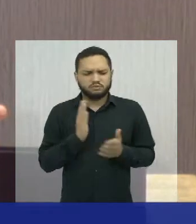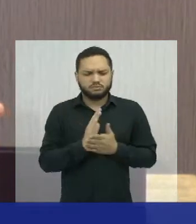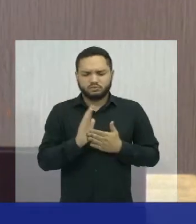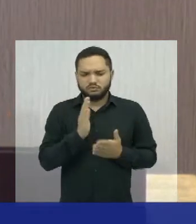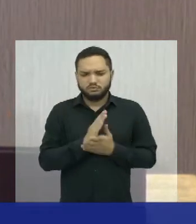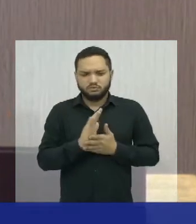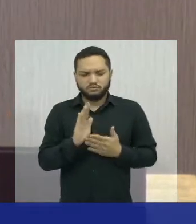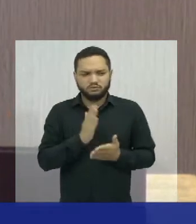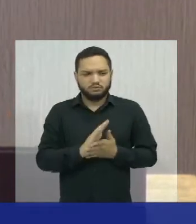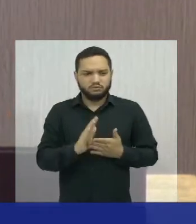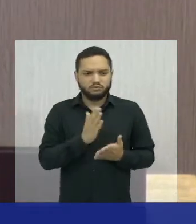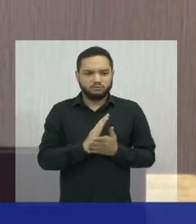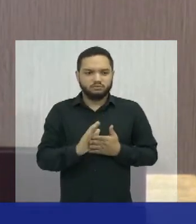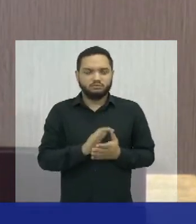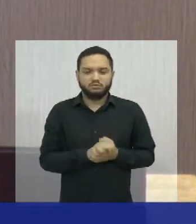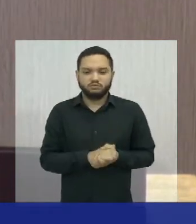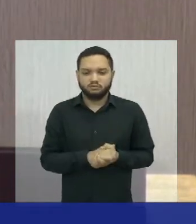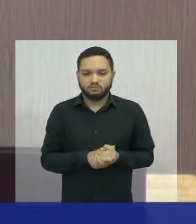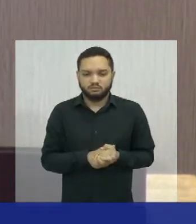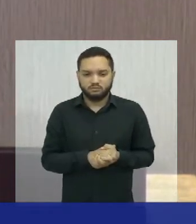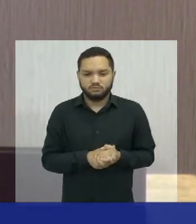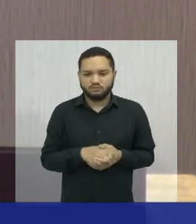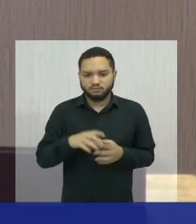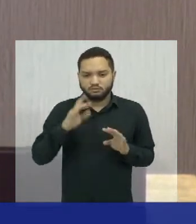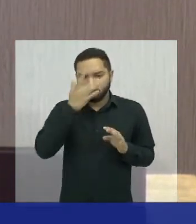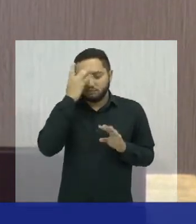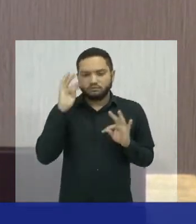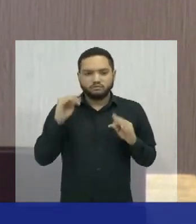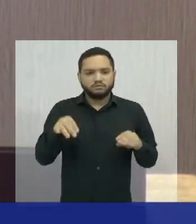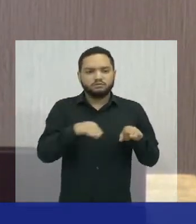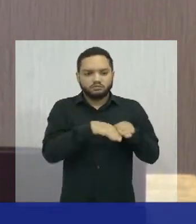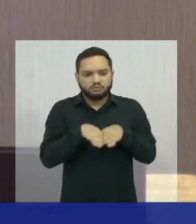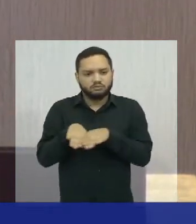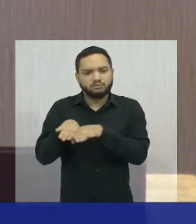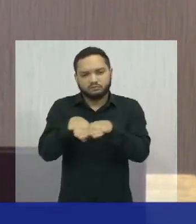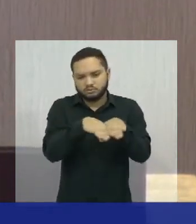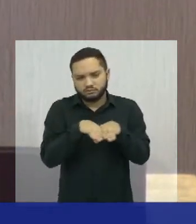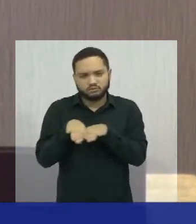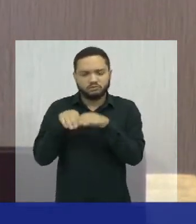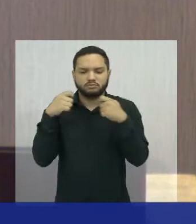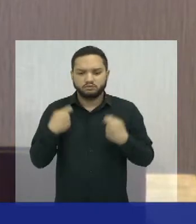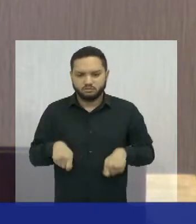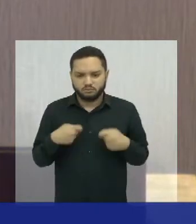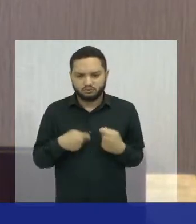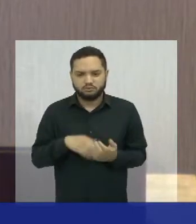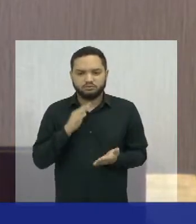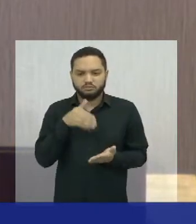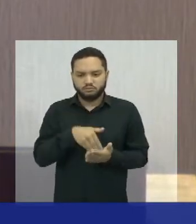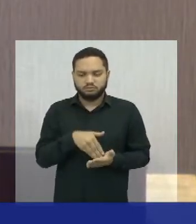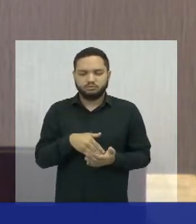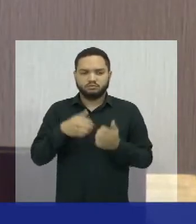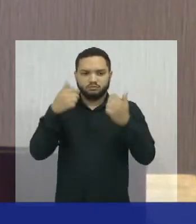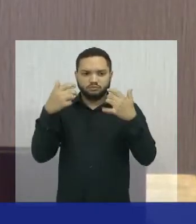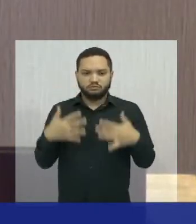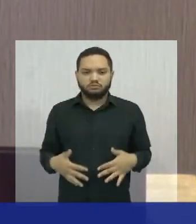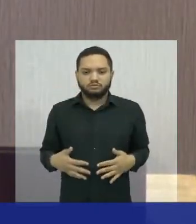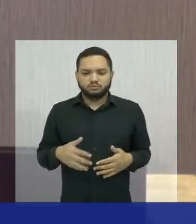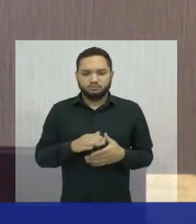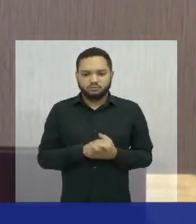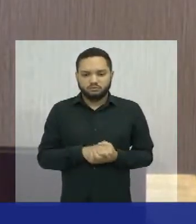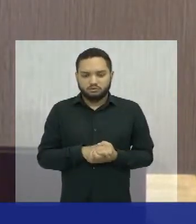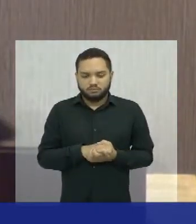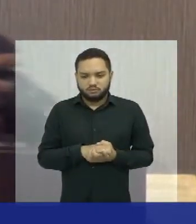existe. As oportunidades devem ser iguais, os tratamentos devem ser iguais. E para encerrar, fazer como o nosso vereador que esteve aqui,